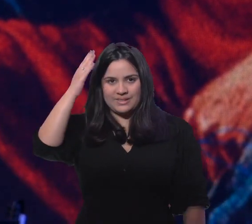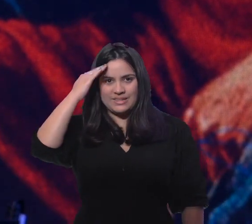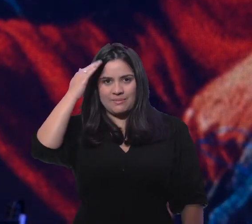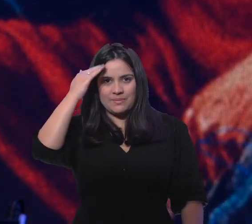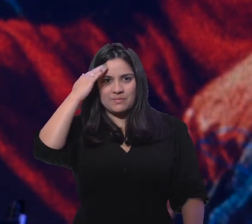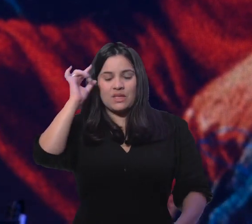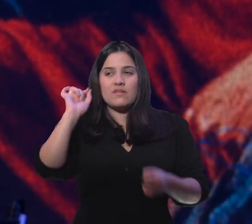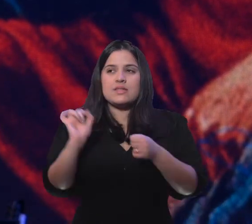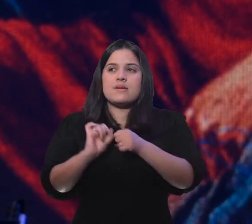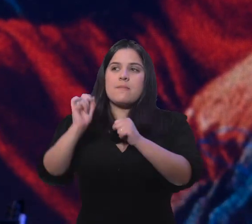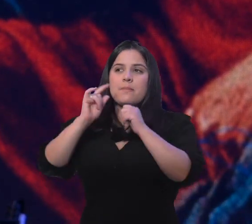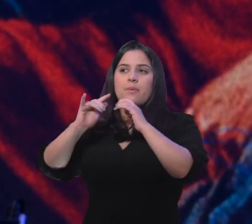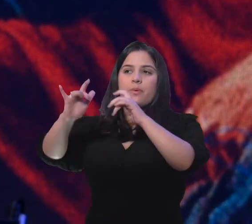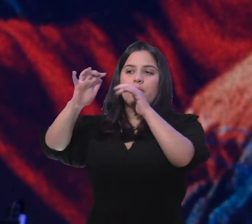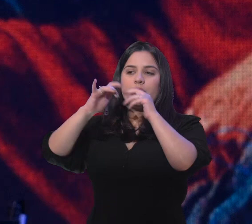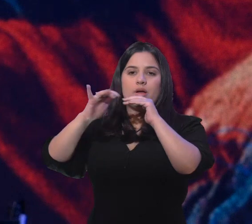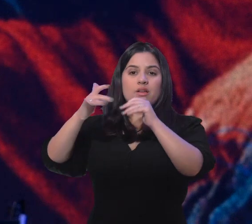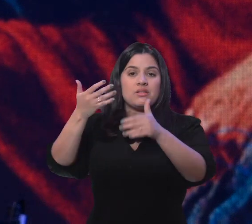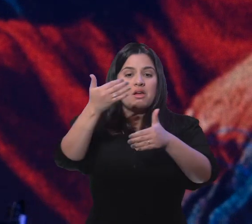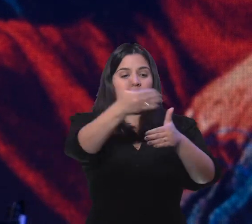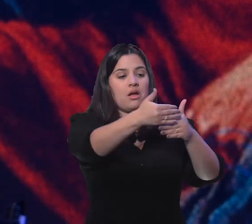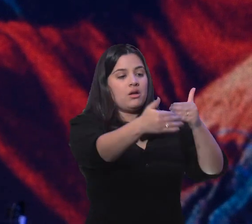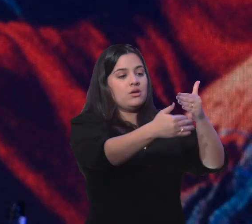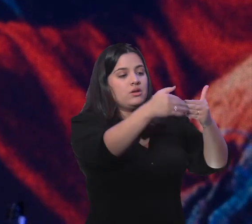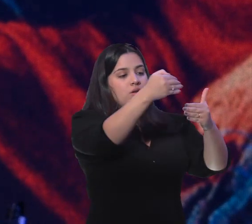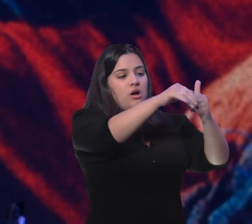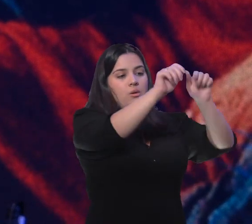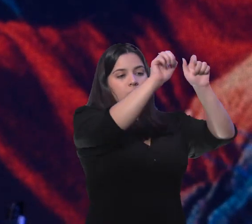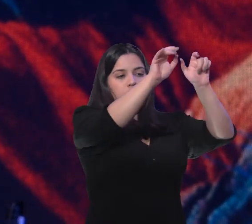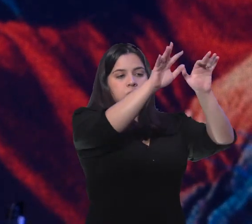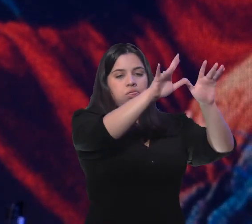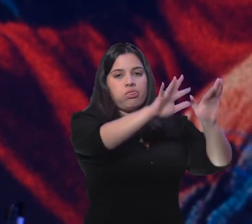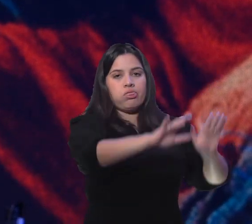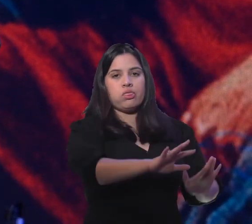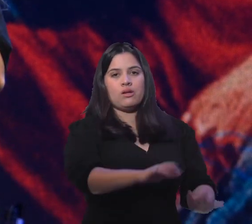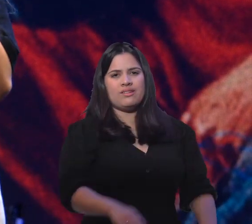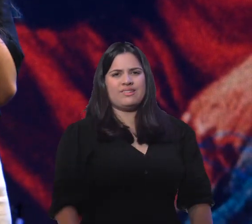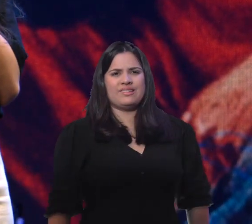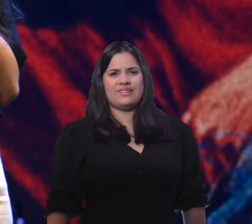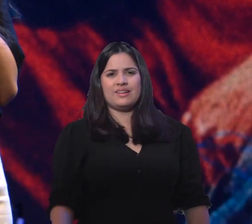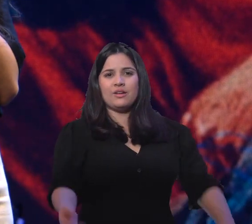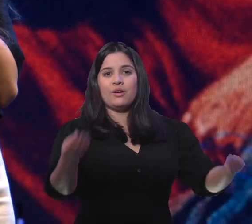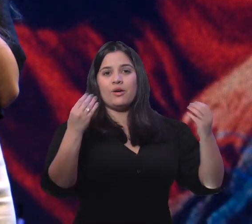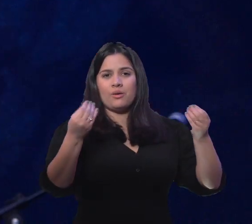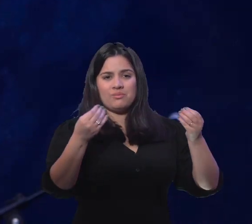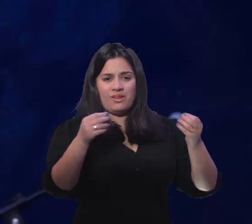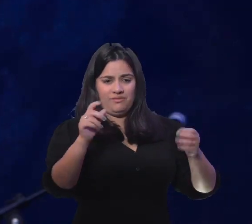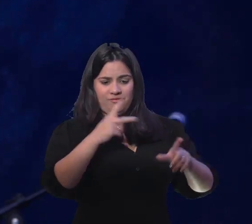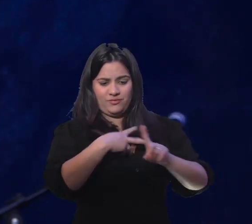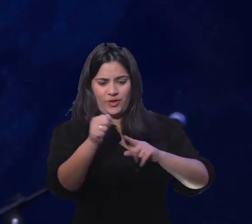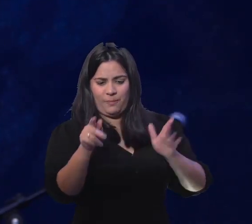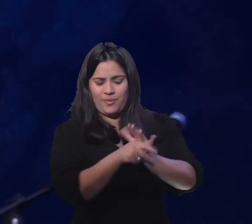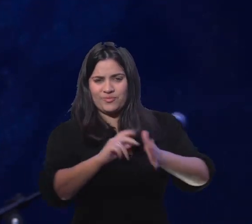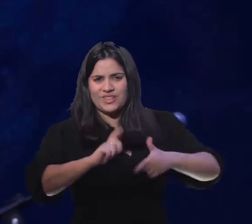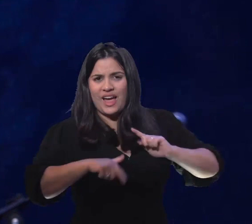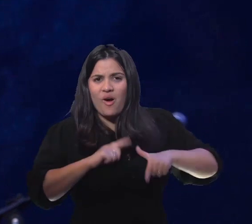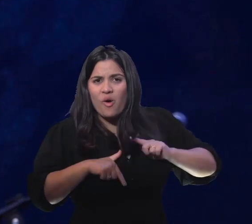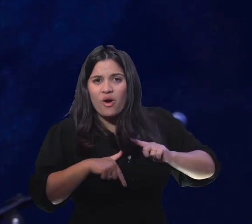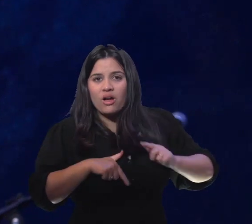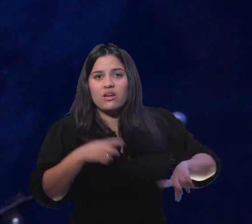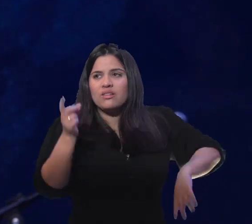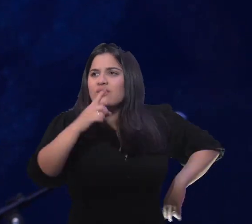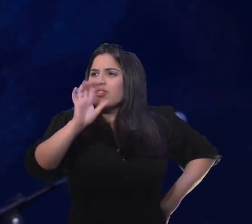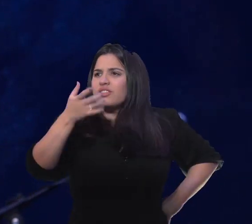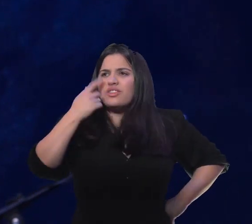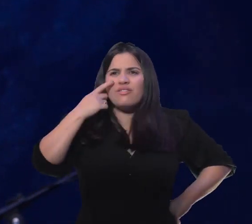uma trombeta. E o muro caiu. Você acha que tem como atribuir essa vitória ao povo de Israel? Alguém já viu